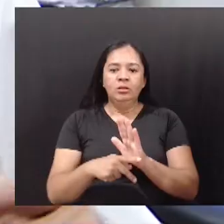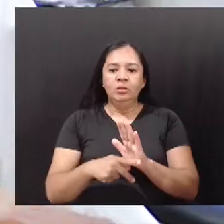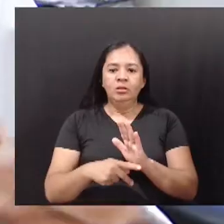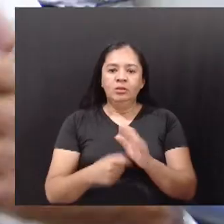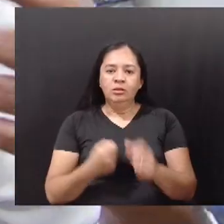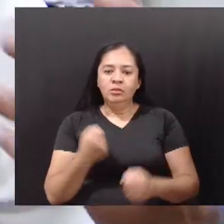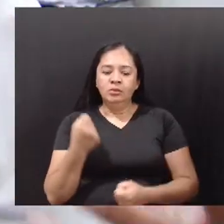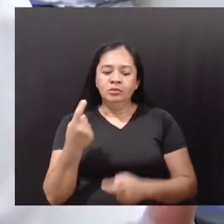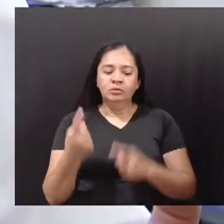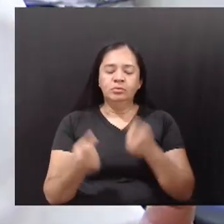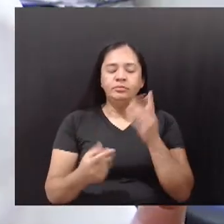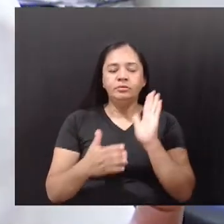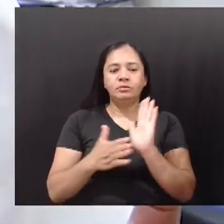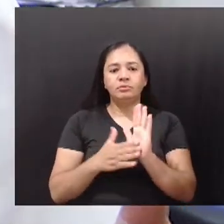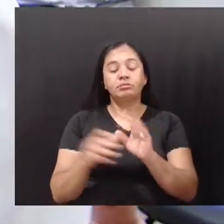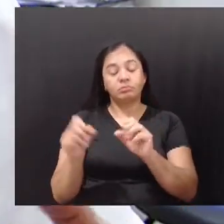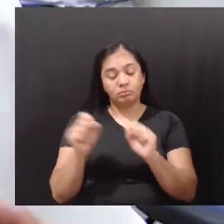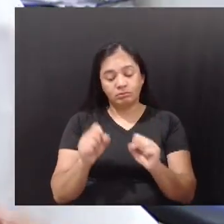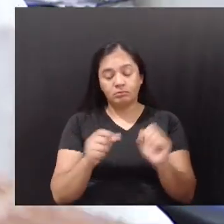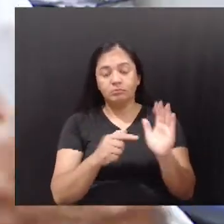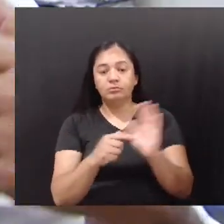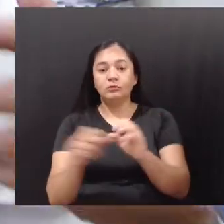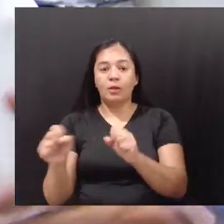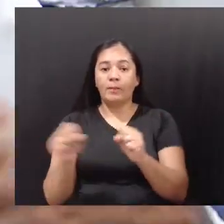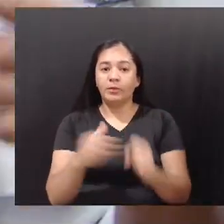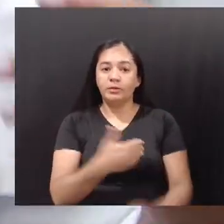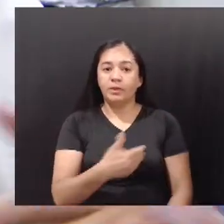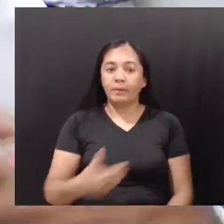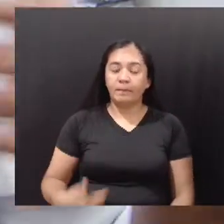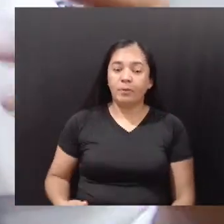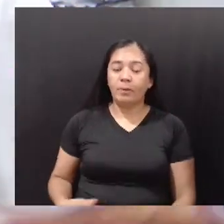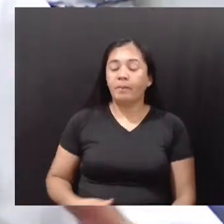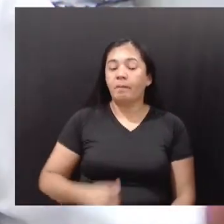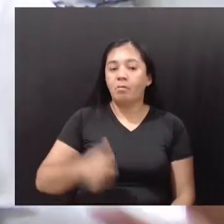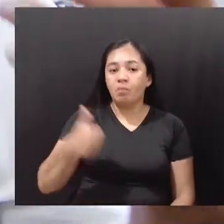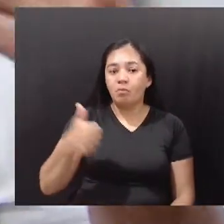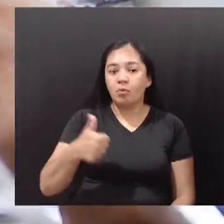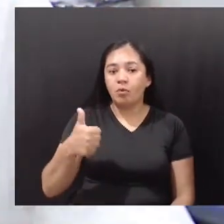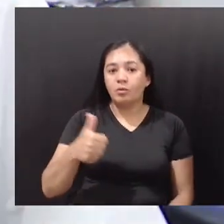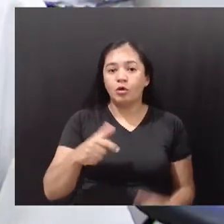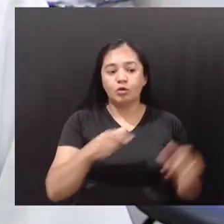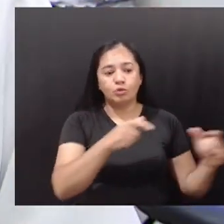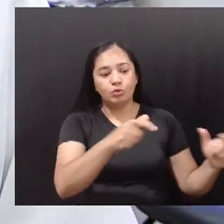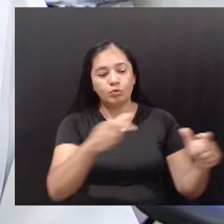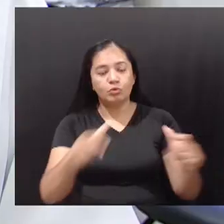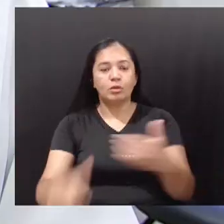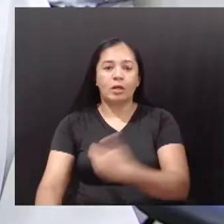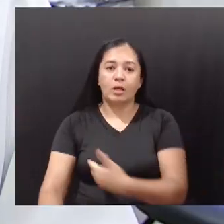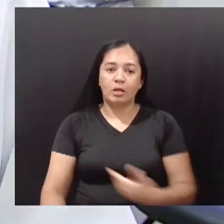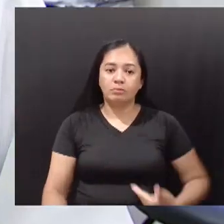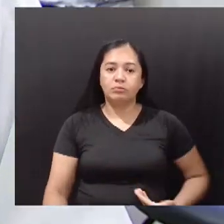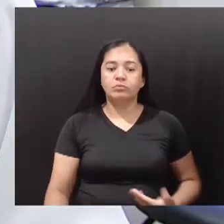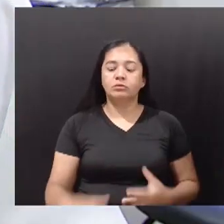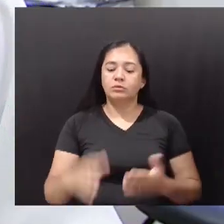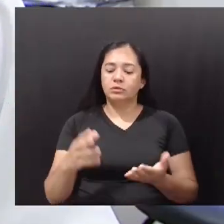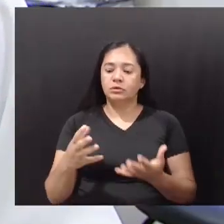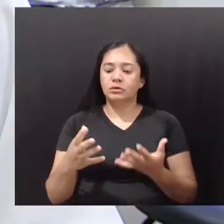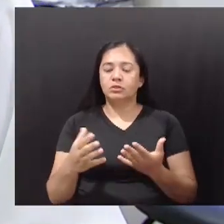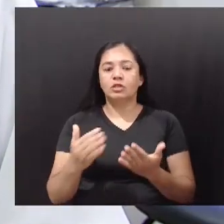no sentido de que o poder público seja indutor disso. Primeiro, os espaços, os prédios públicos incorporarem as